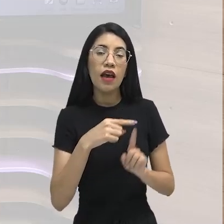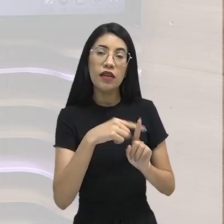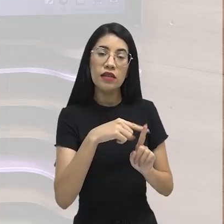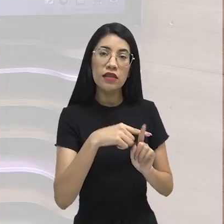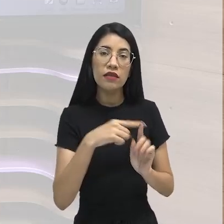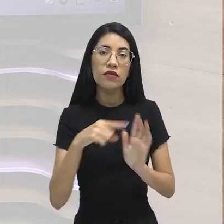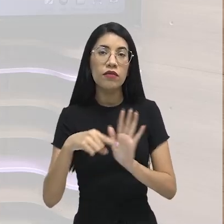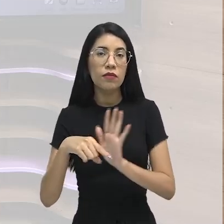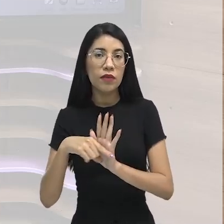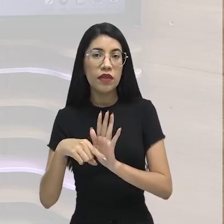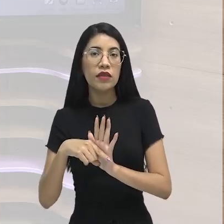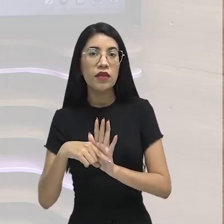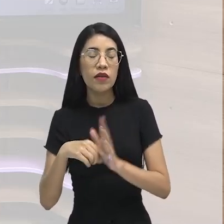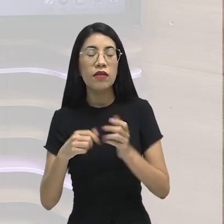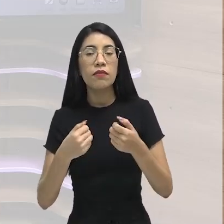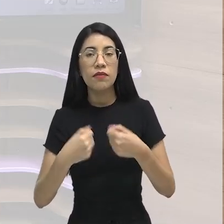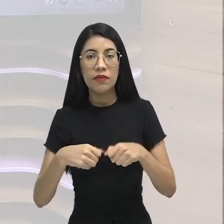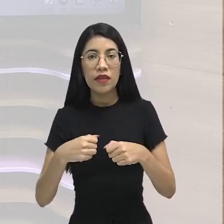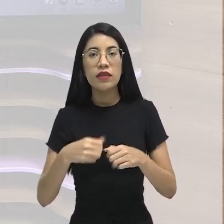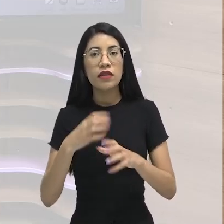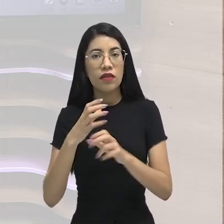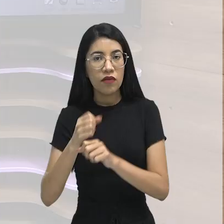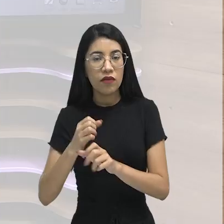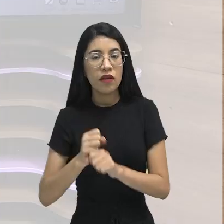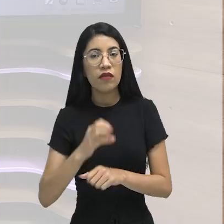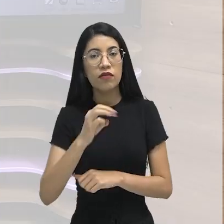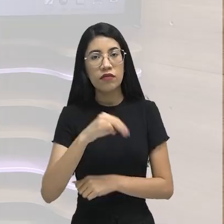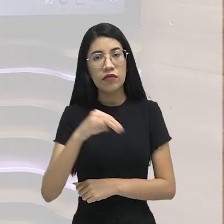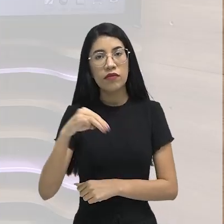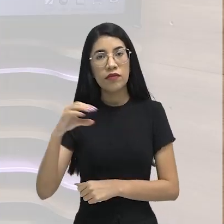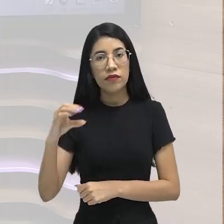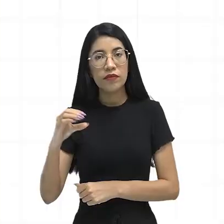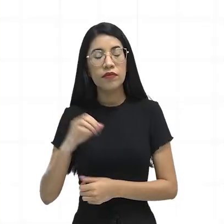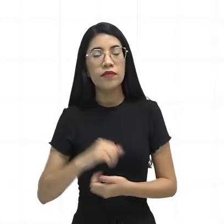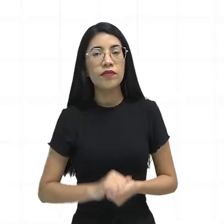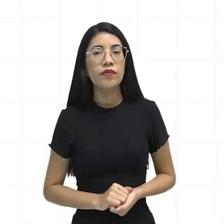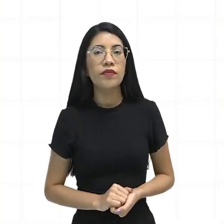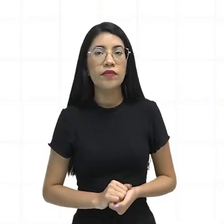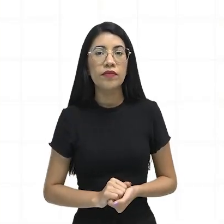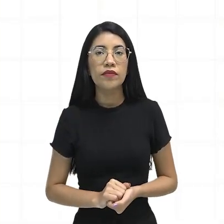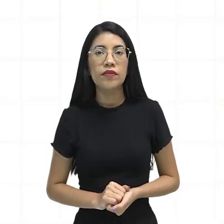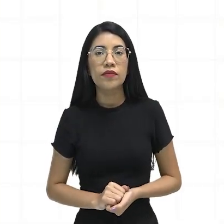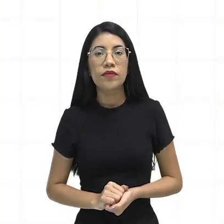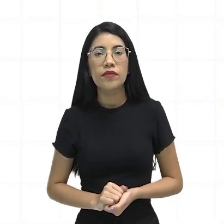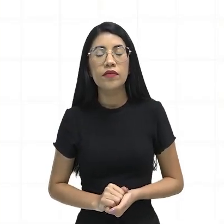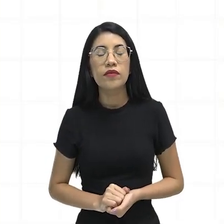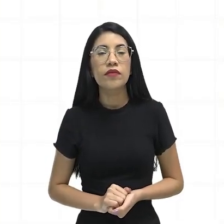adição e subtração de números racionais, tá bom? Vamos voltar aqui para a tela então.